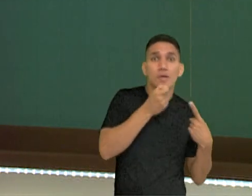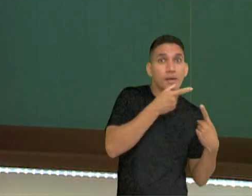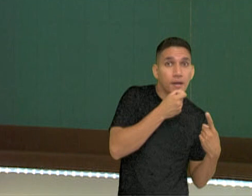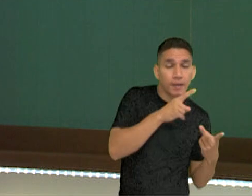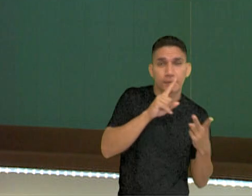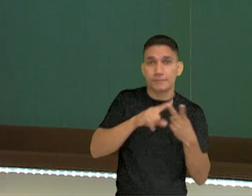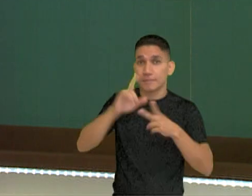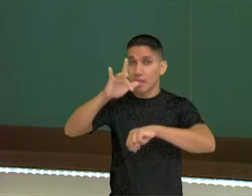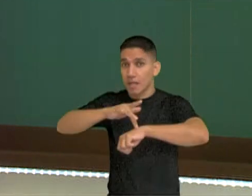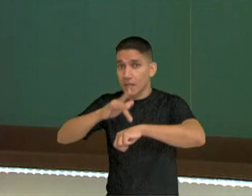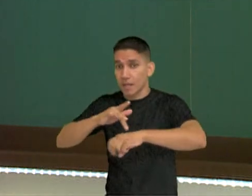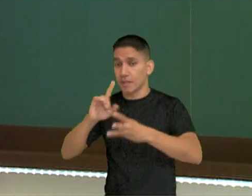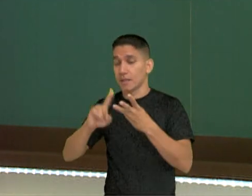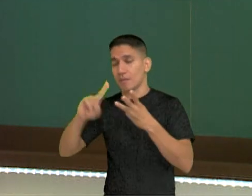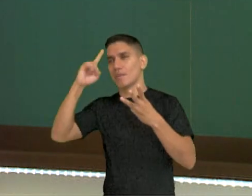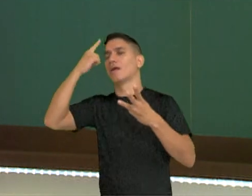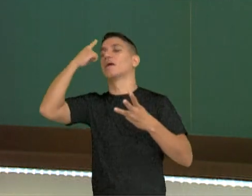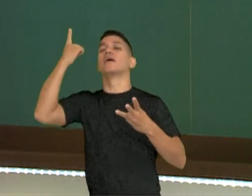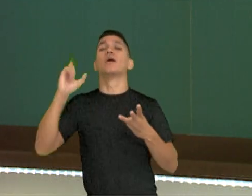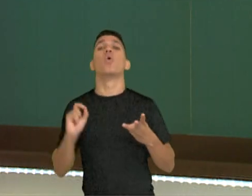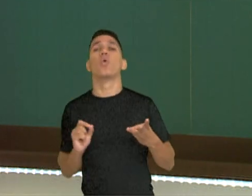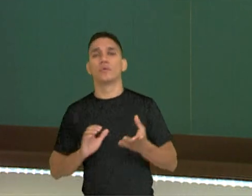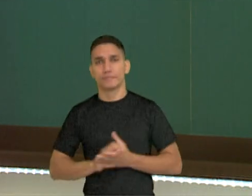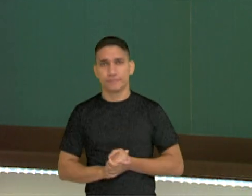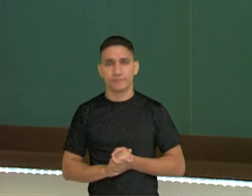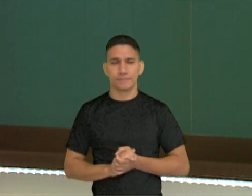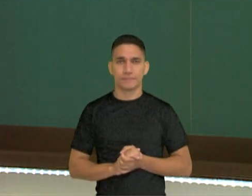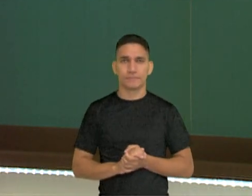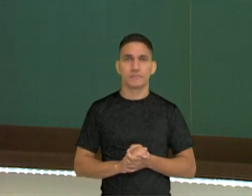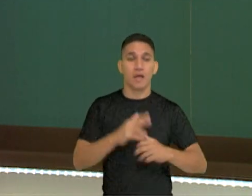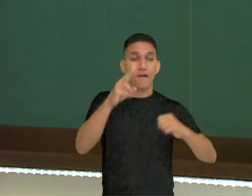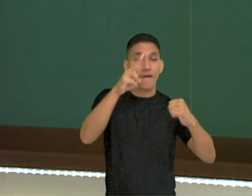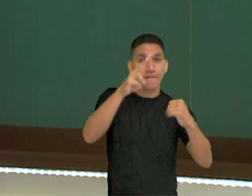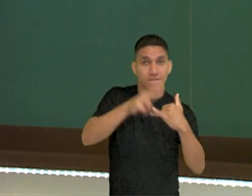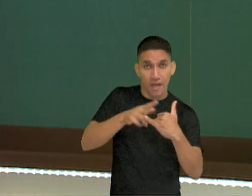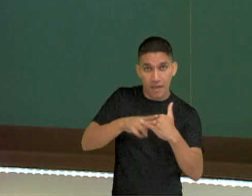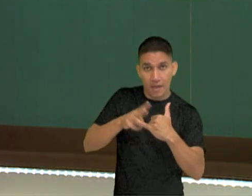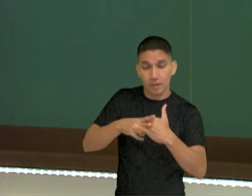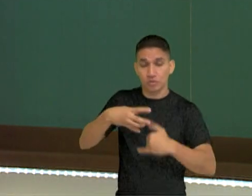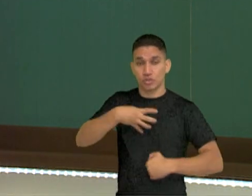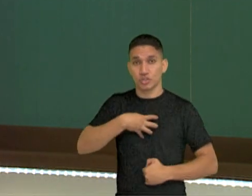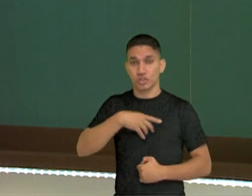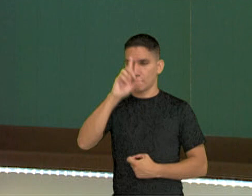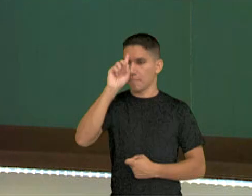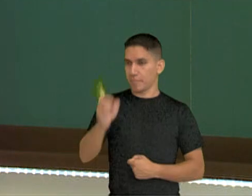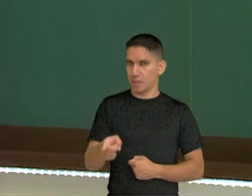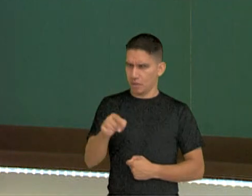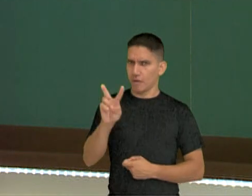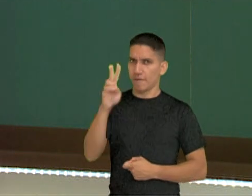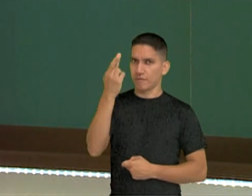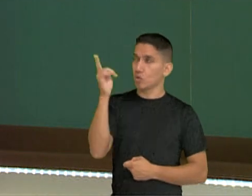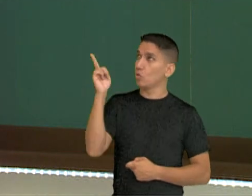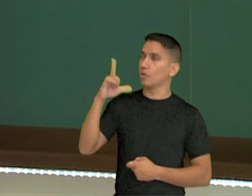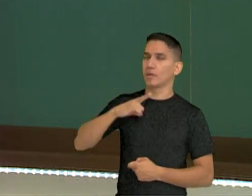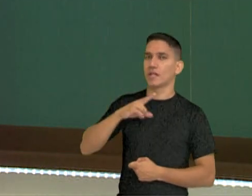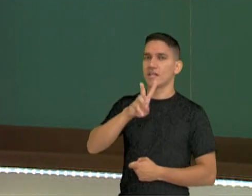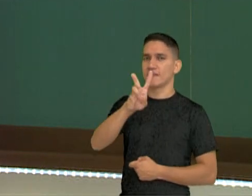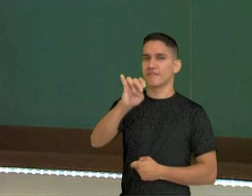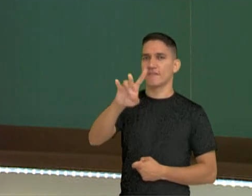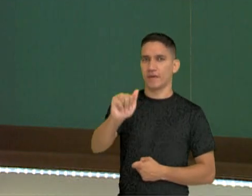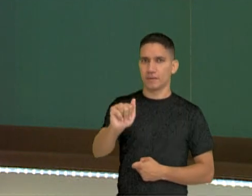ironia, criatividade? Os verbos no modo imperativo. Você viu ali na propaganda que diz